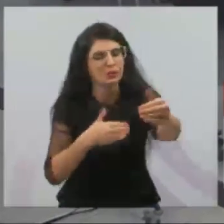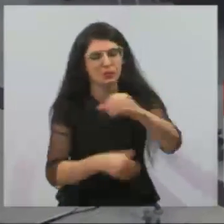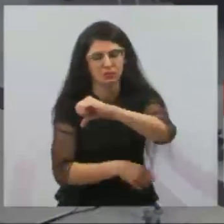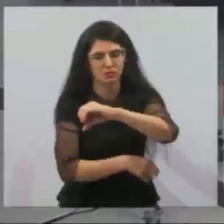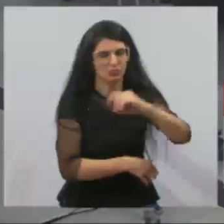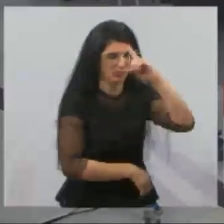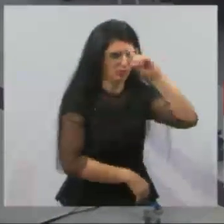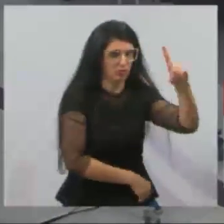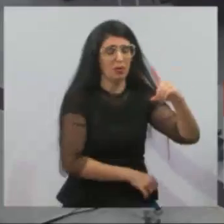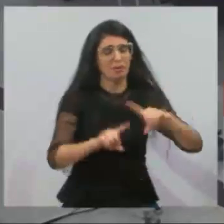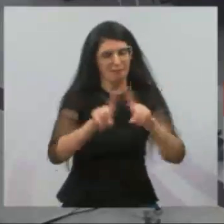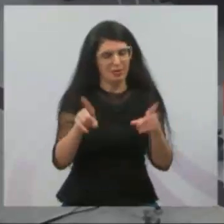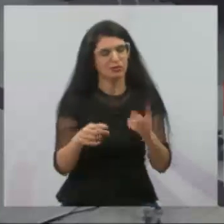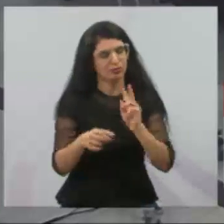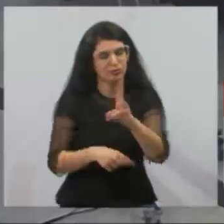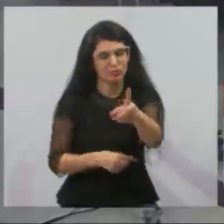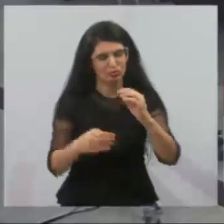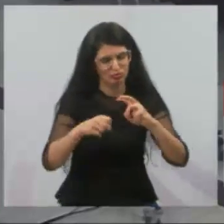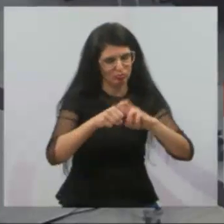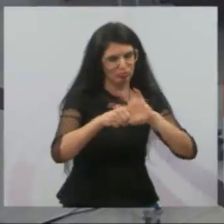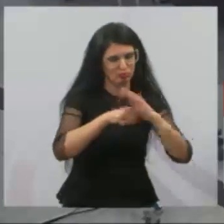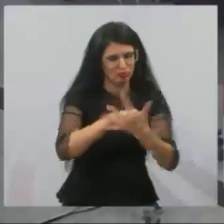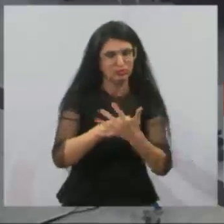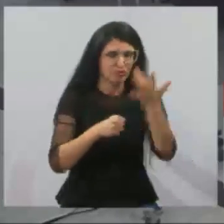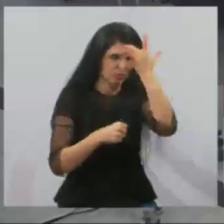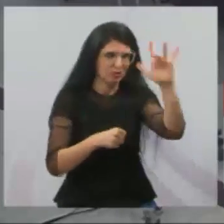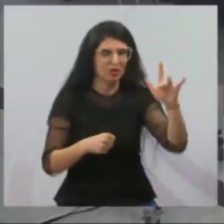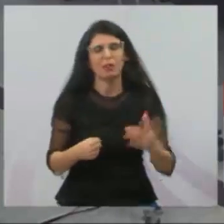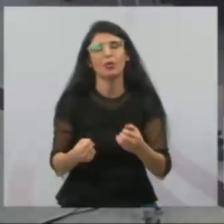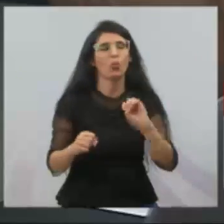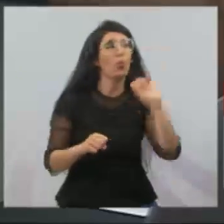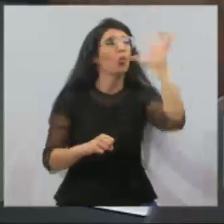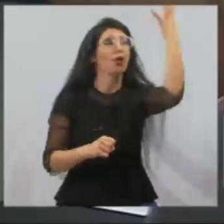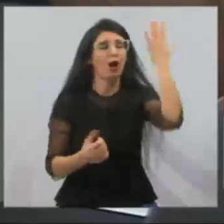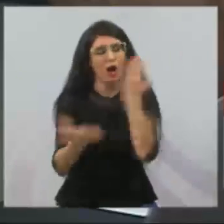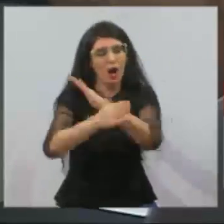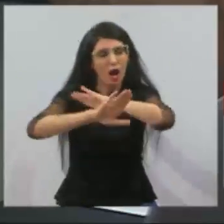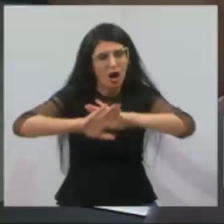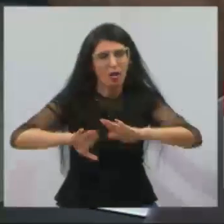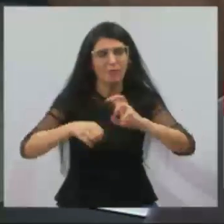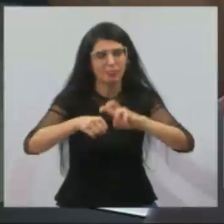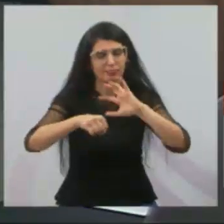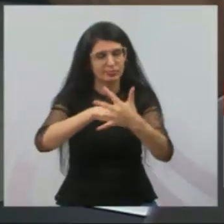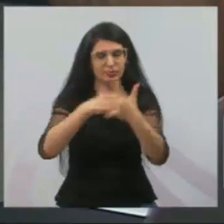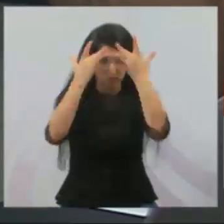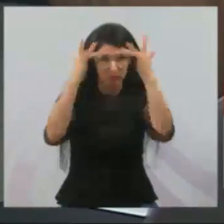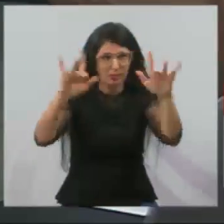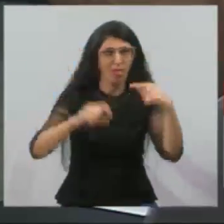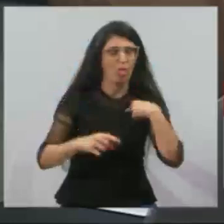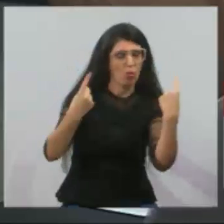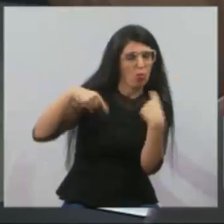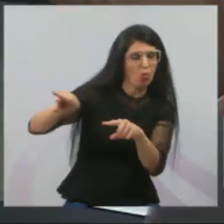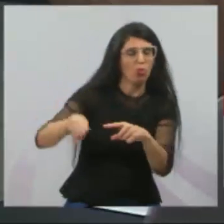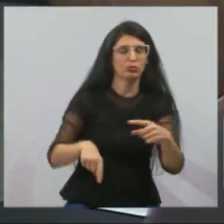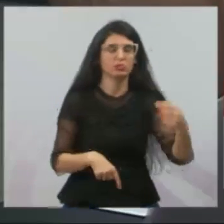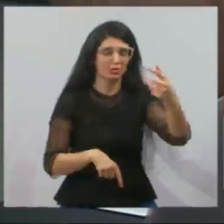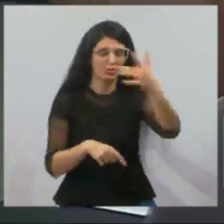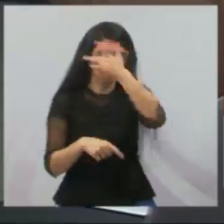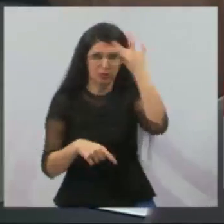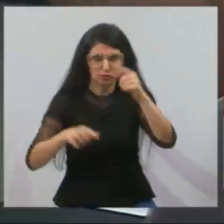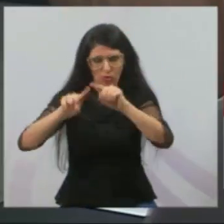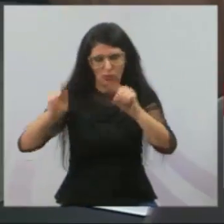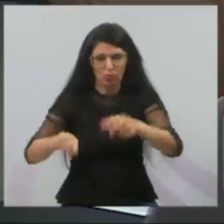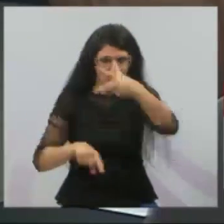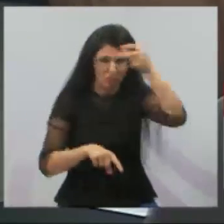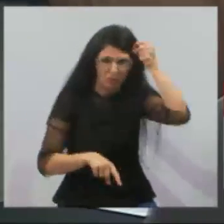estaremos em pandemia, não temos quando vai, e o pós-pandemia vai ser difícil. Eu não voto contra o servidor, não. Eu não dou